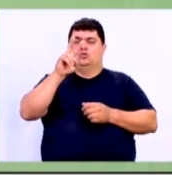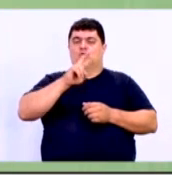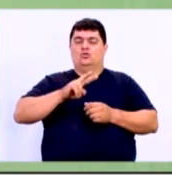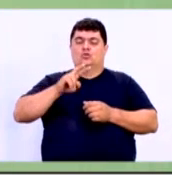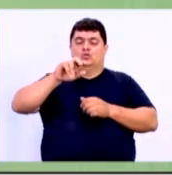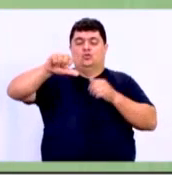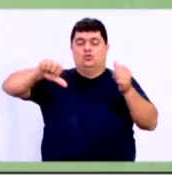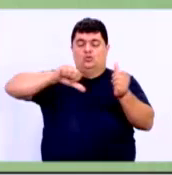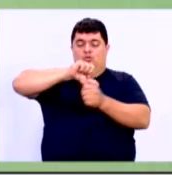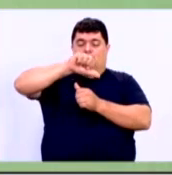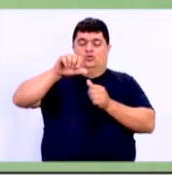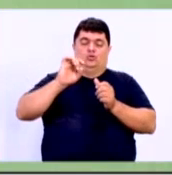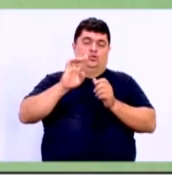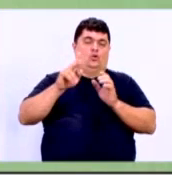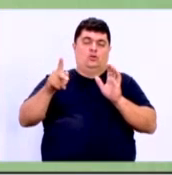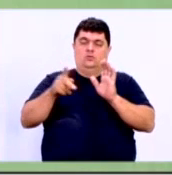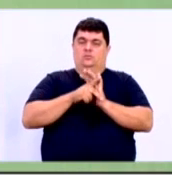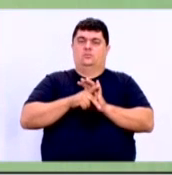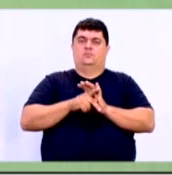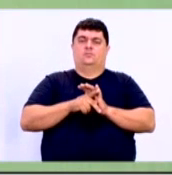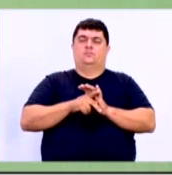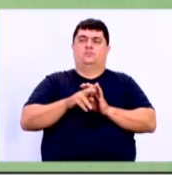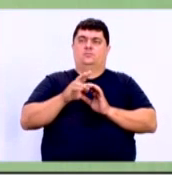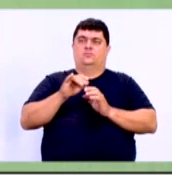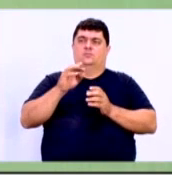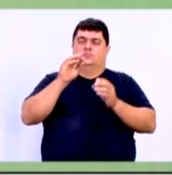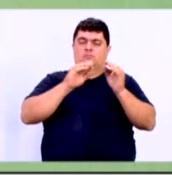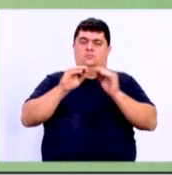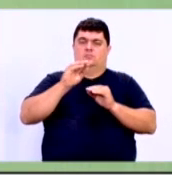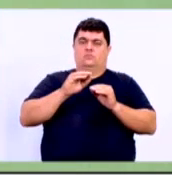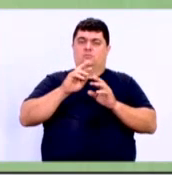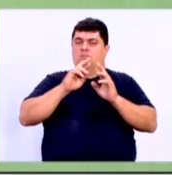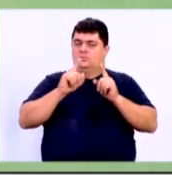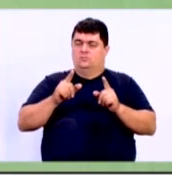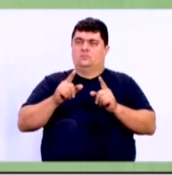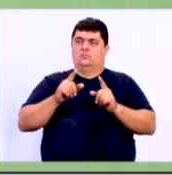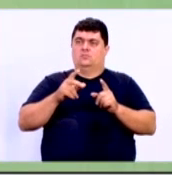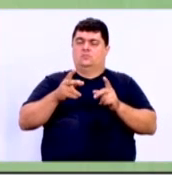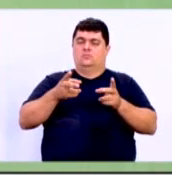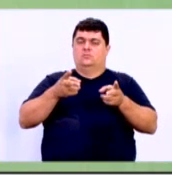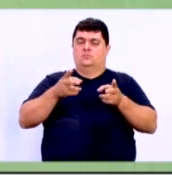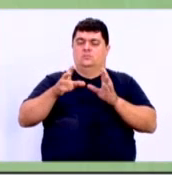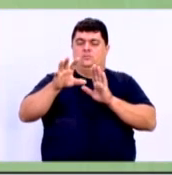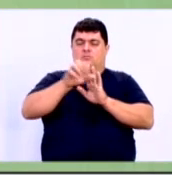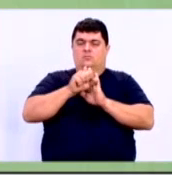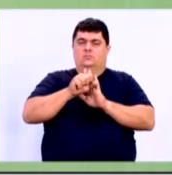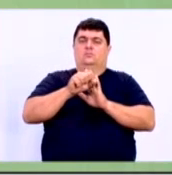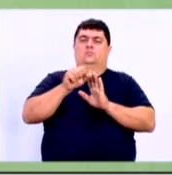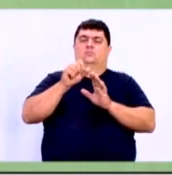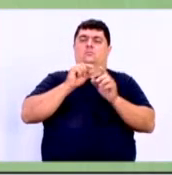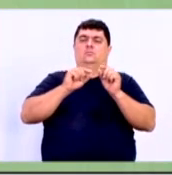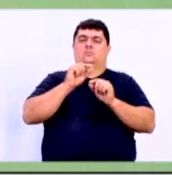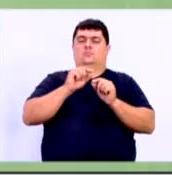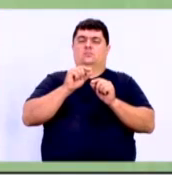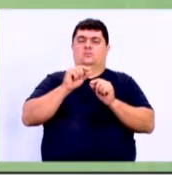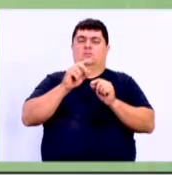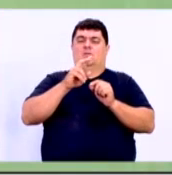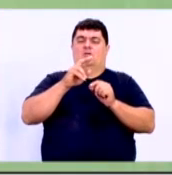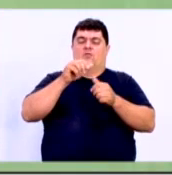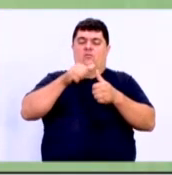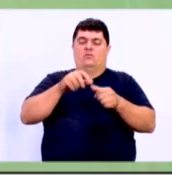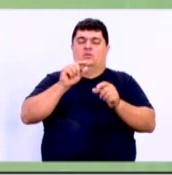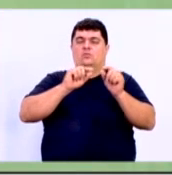Somente os custos variáveis são computados. Diferente do custo de absorção, no custo de absorção, custo